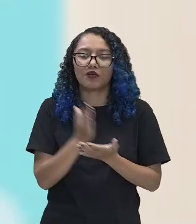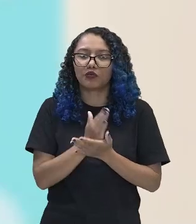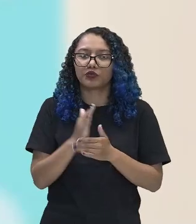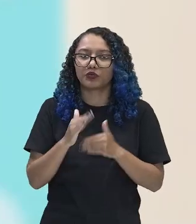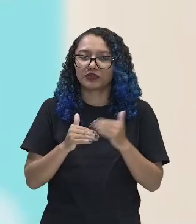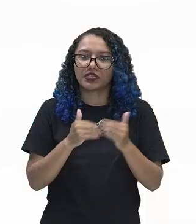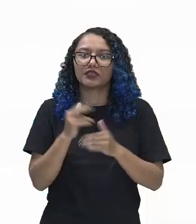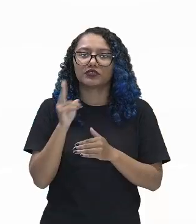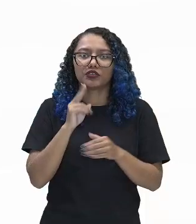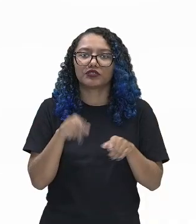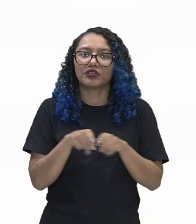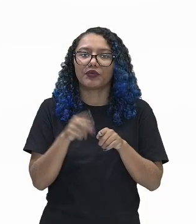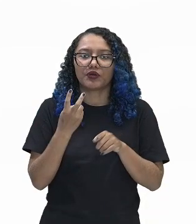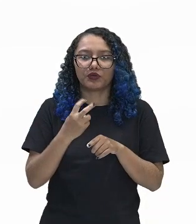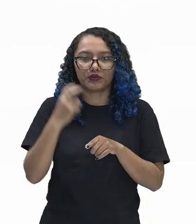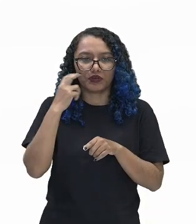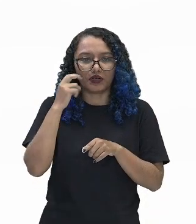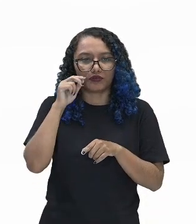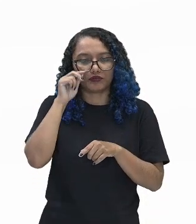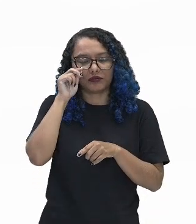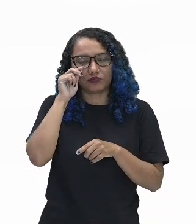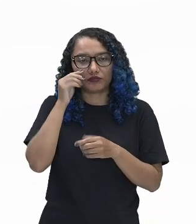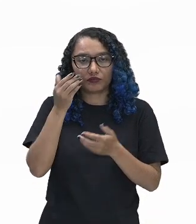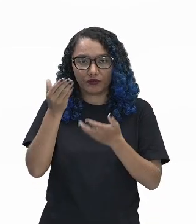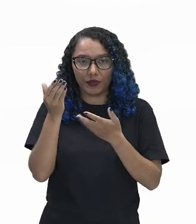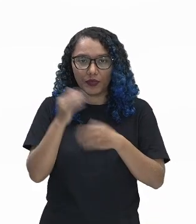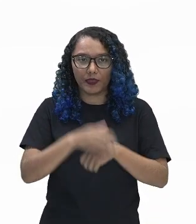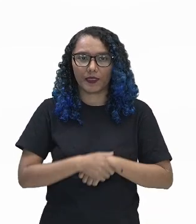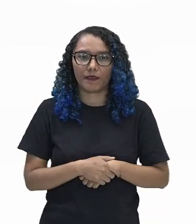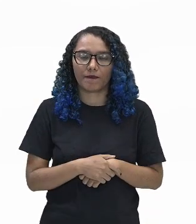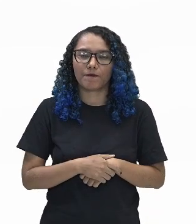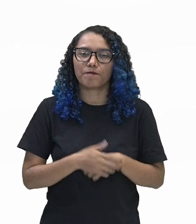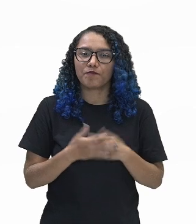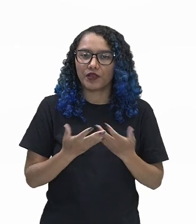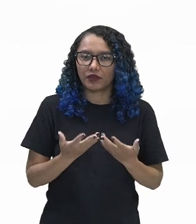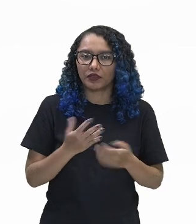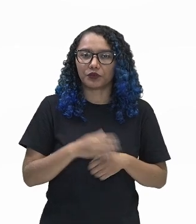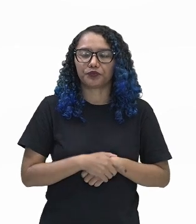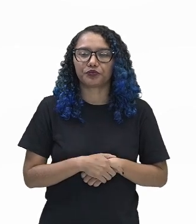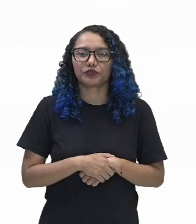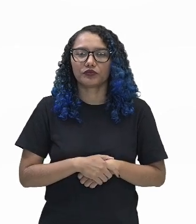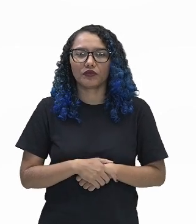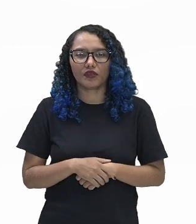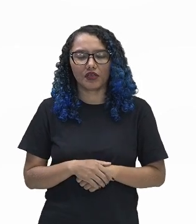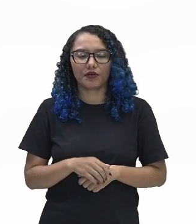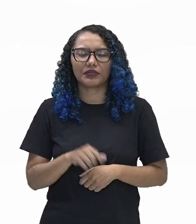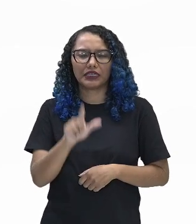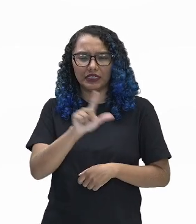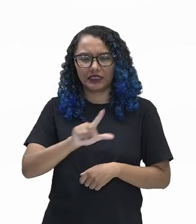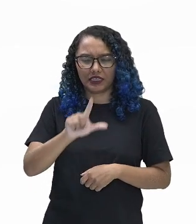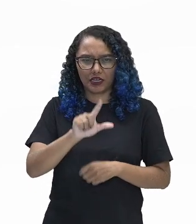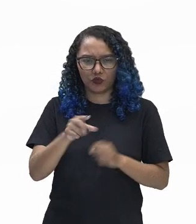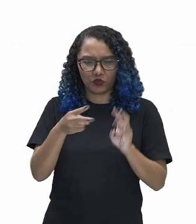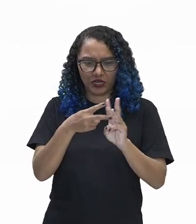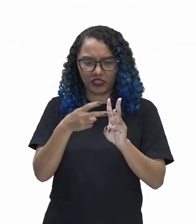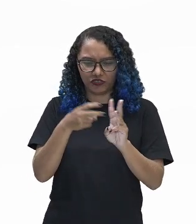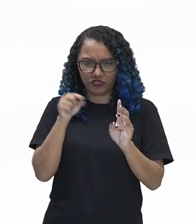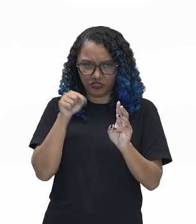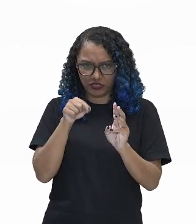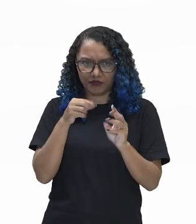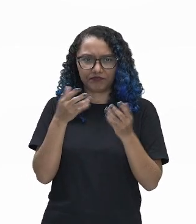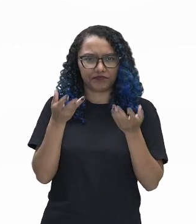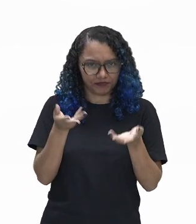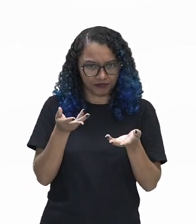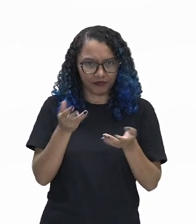aí comigo, olha o que diz. Nesse aspecto, o que conhecemos como literatura indígena